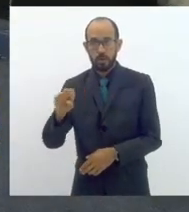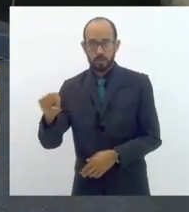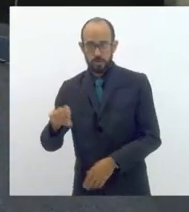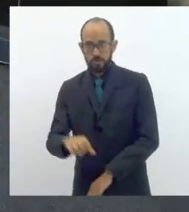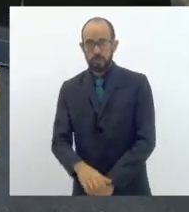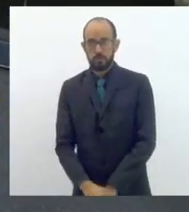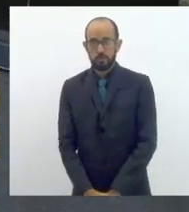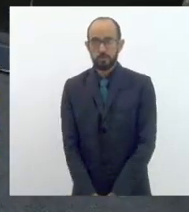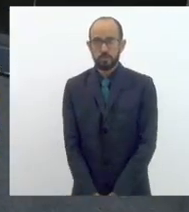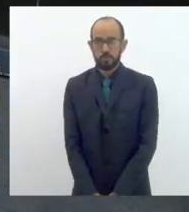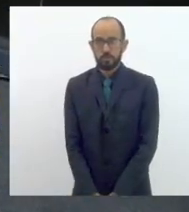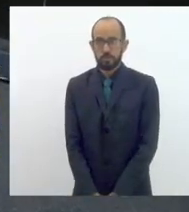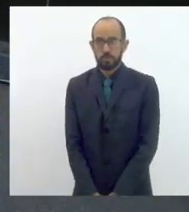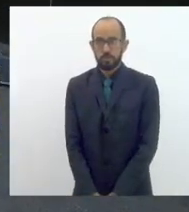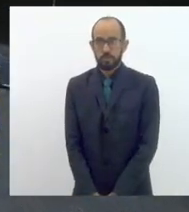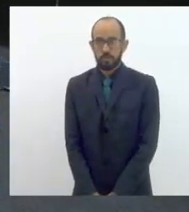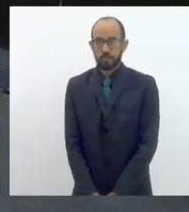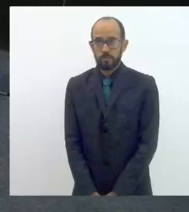Silva.